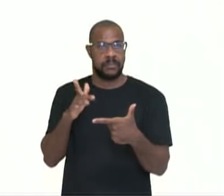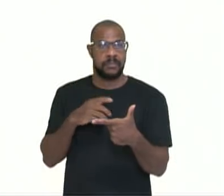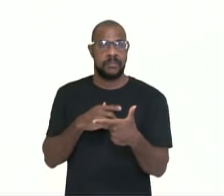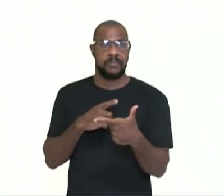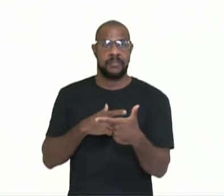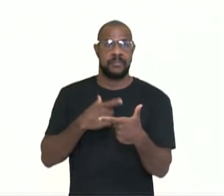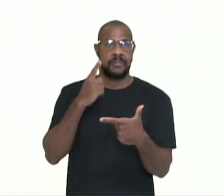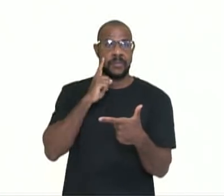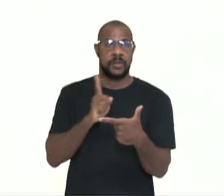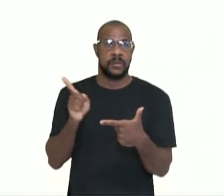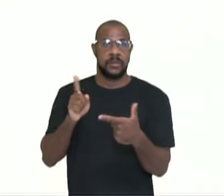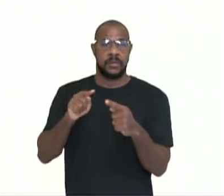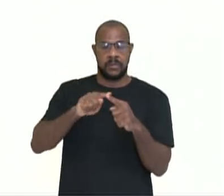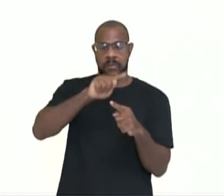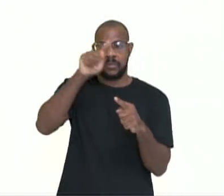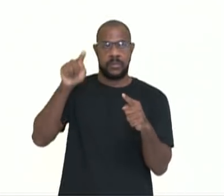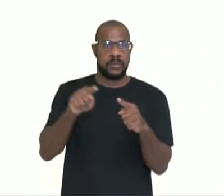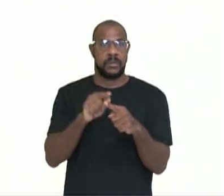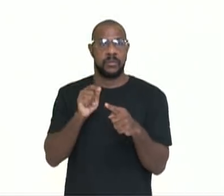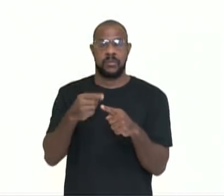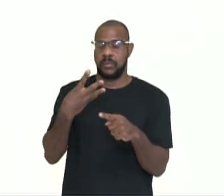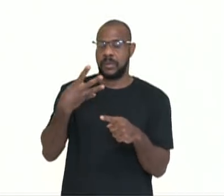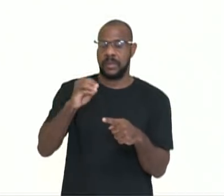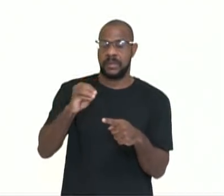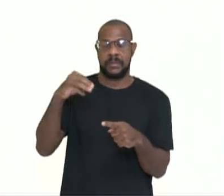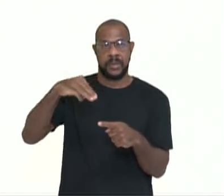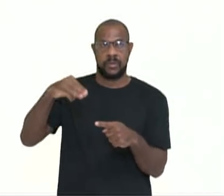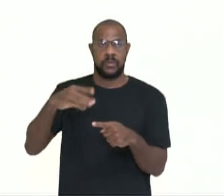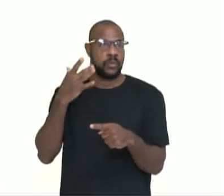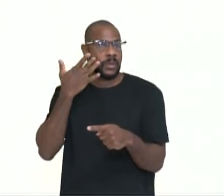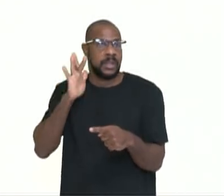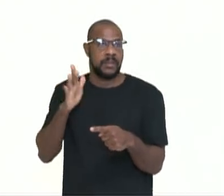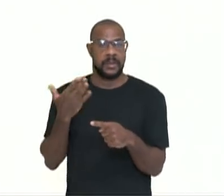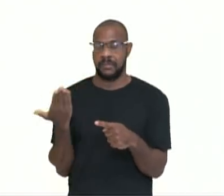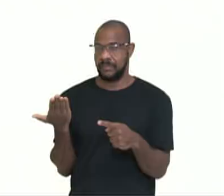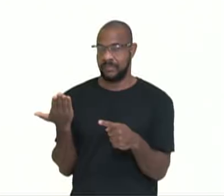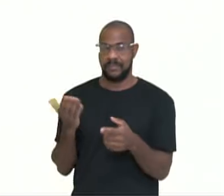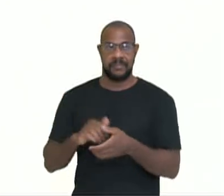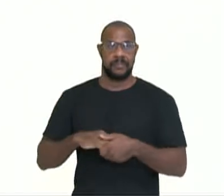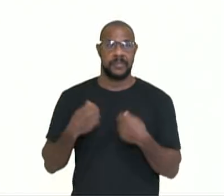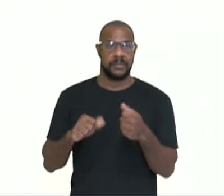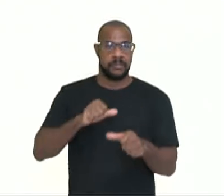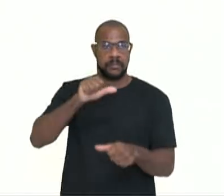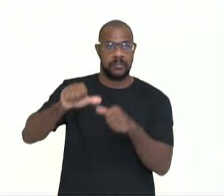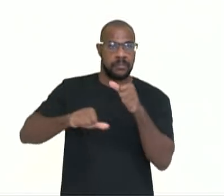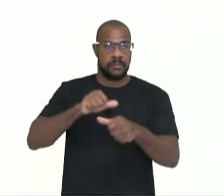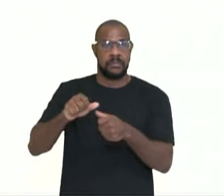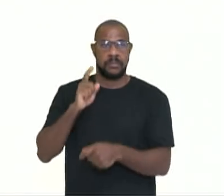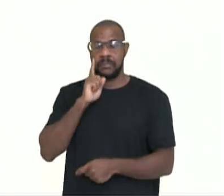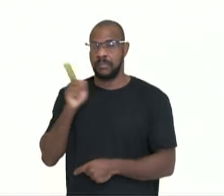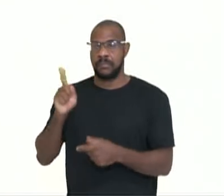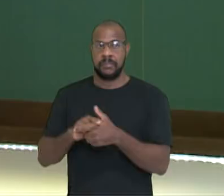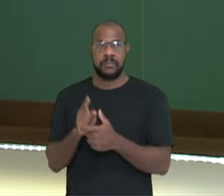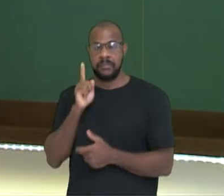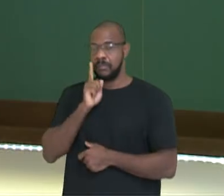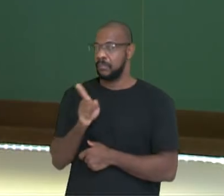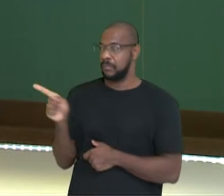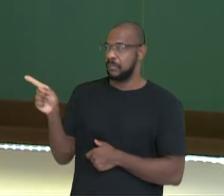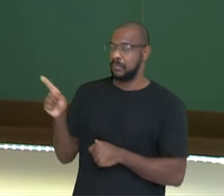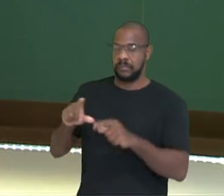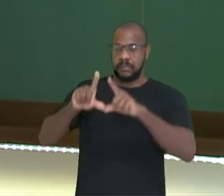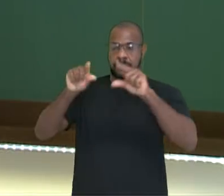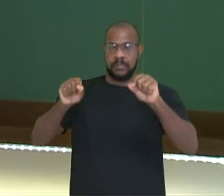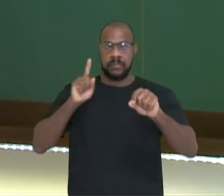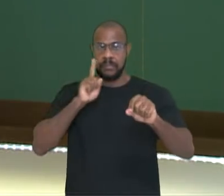lá de 40 minutos de relógio. Então, nós vamos ter que transformar o 30 graus em radianos. Por quê? Porque